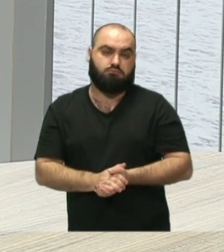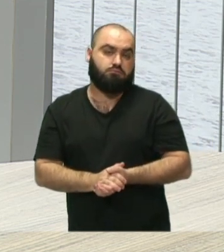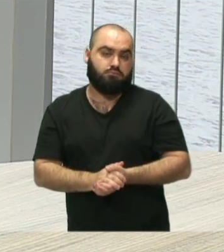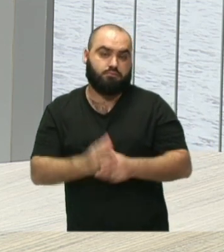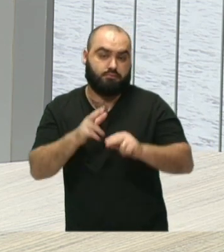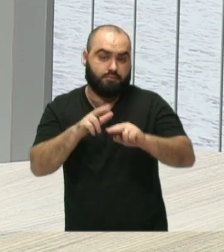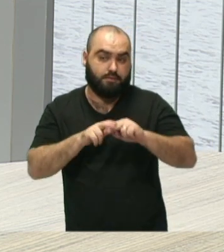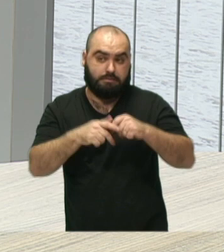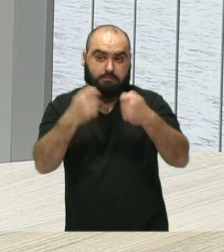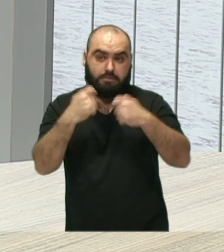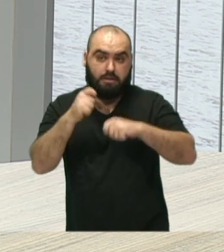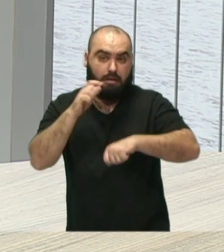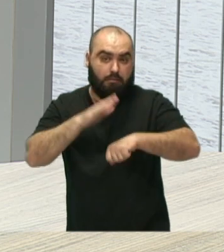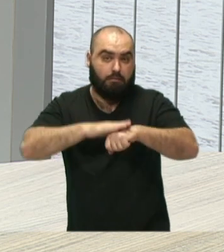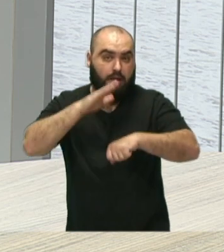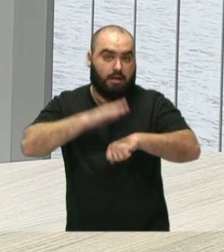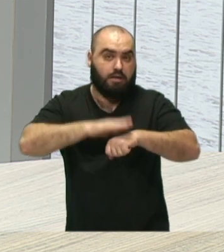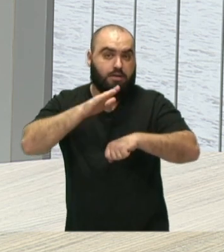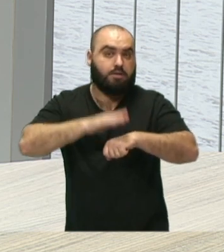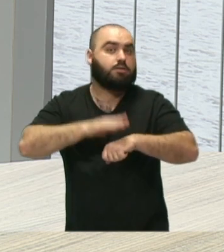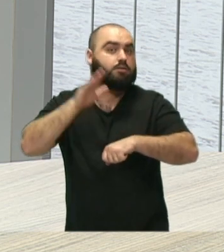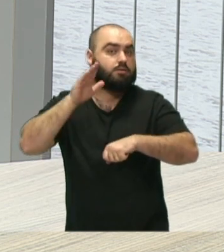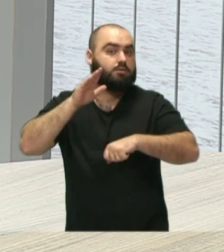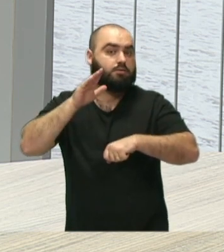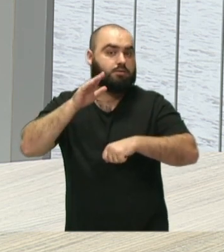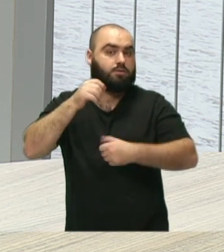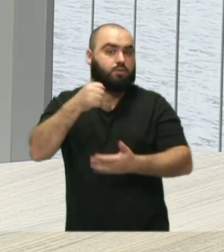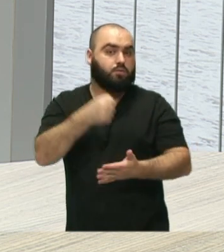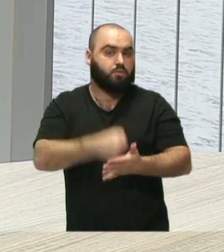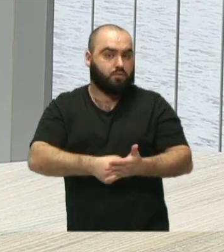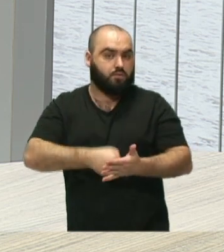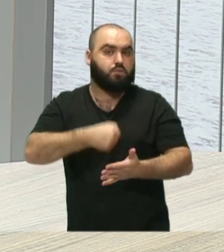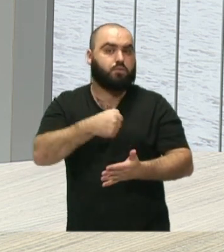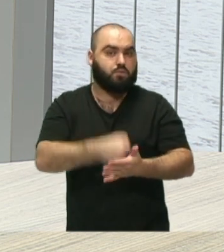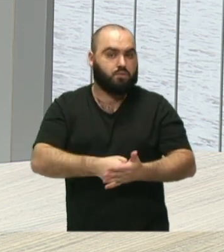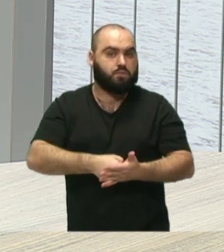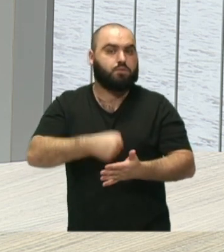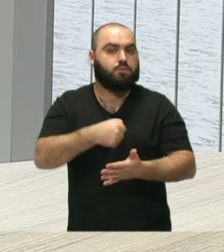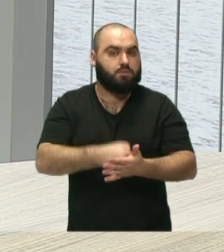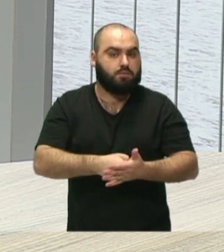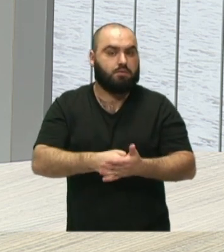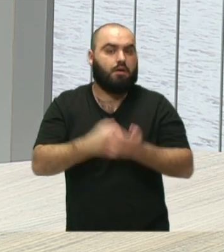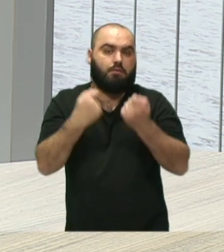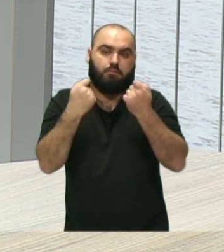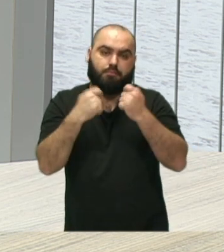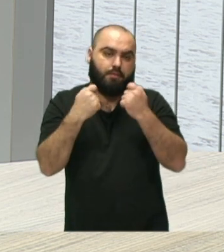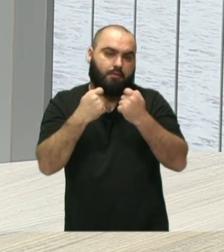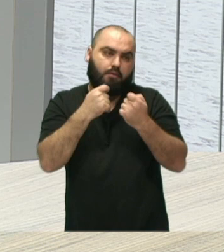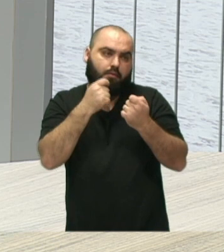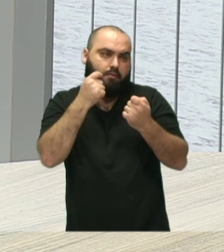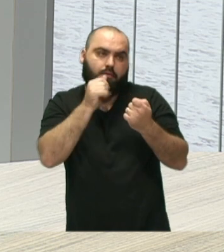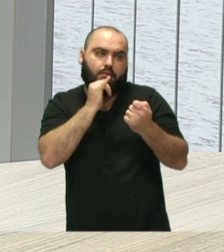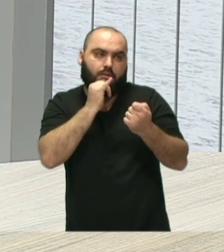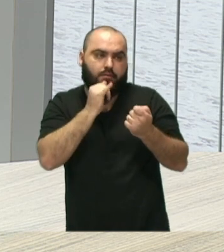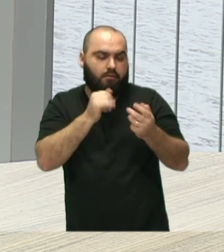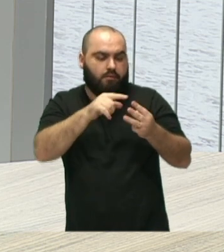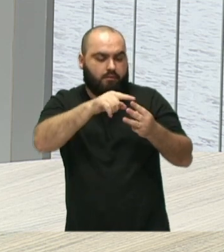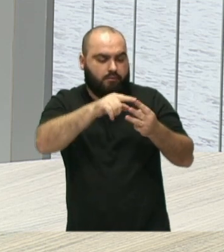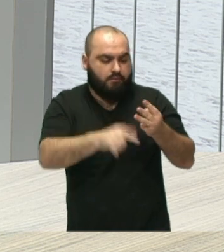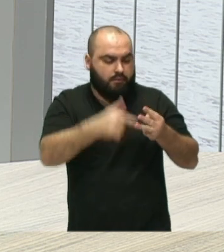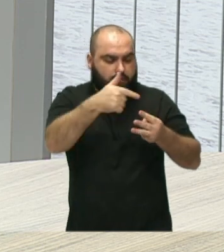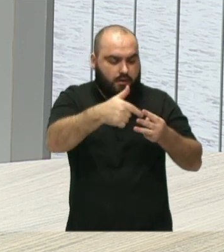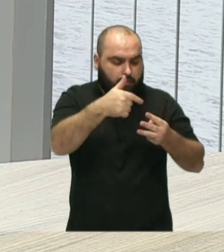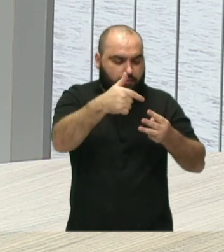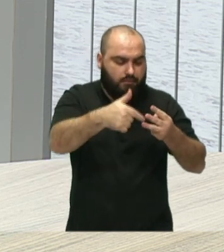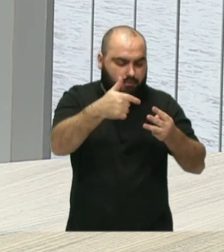mais do que isso, as lutas são muito férreas e nós temos que ser muito aguerridas. Pense, numa jornada tripla, que é uma jornada normal